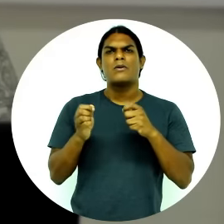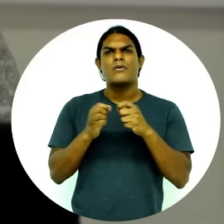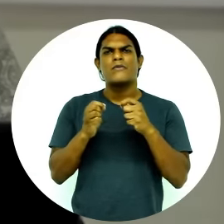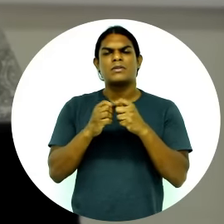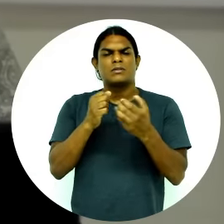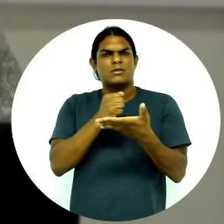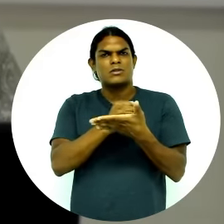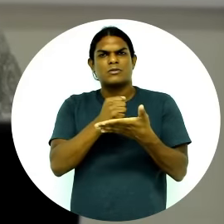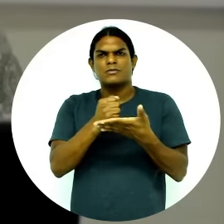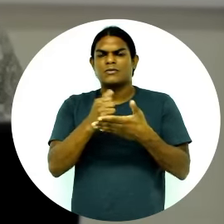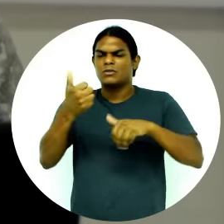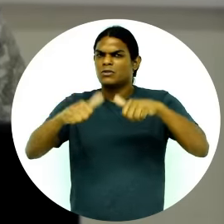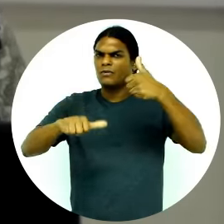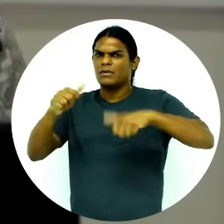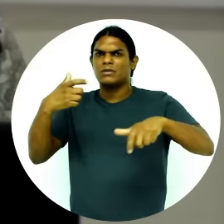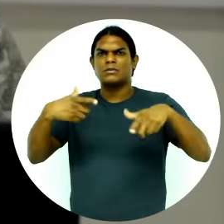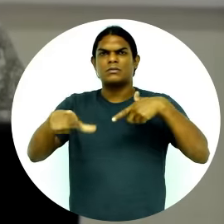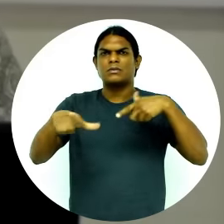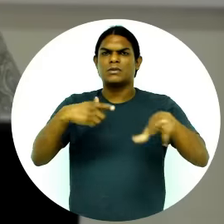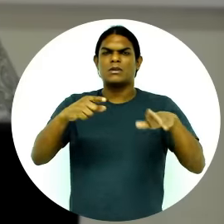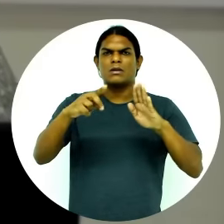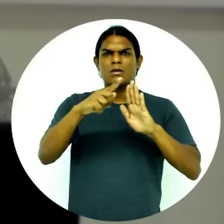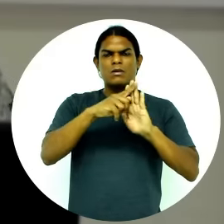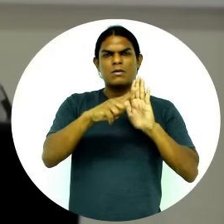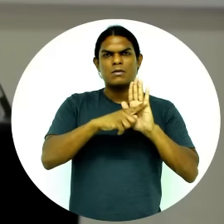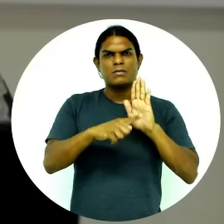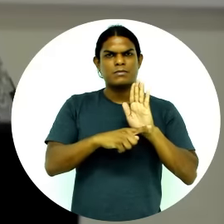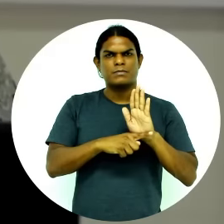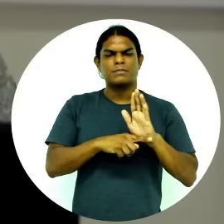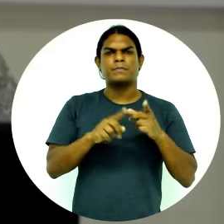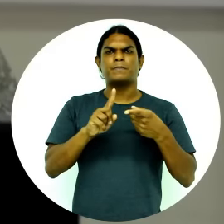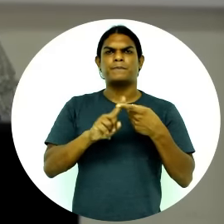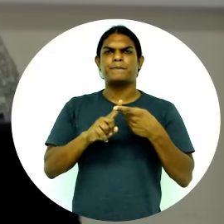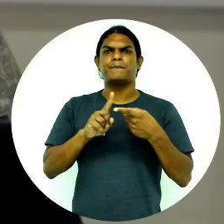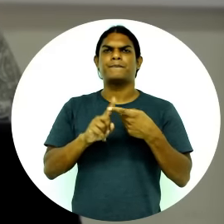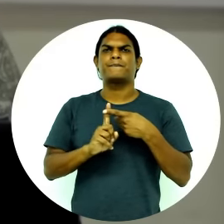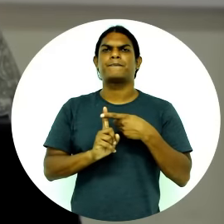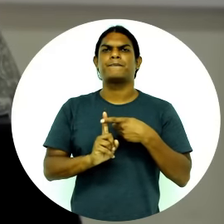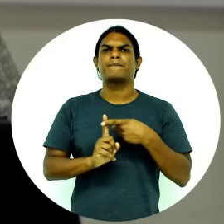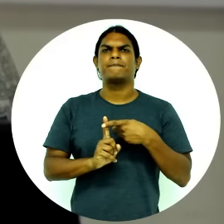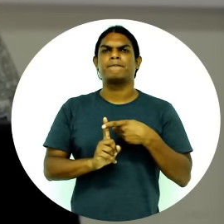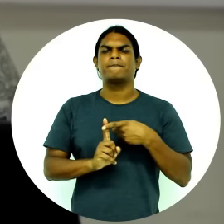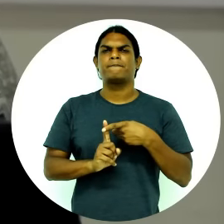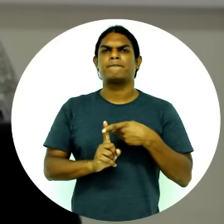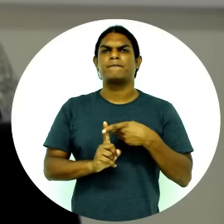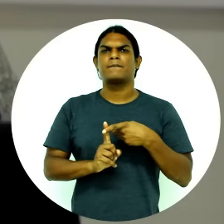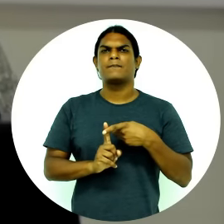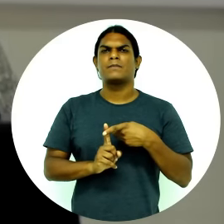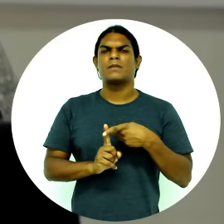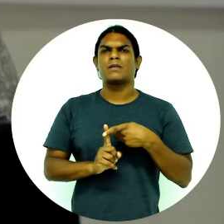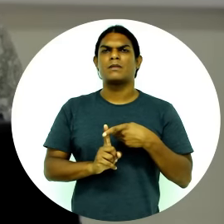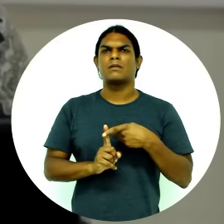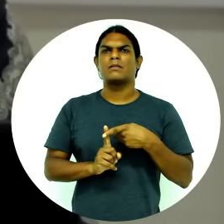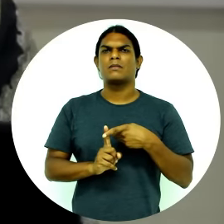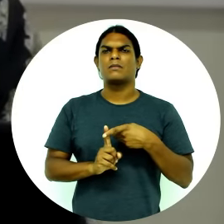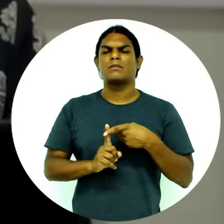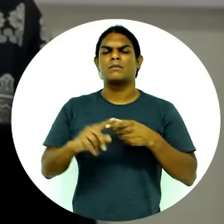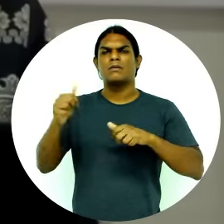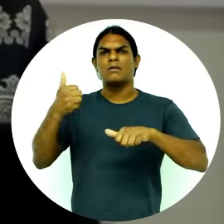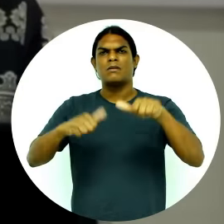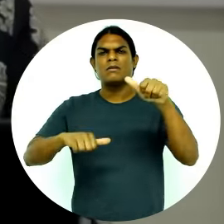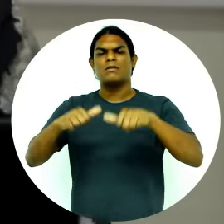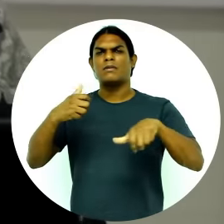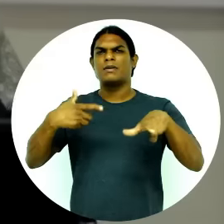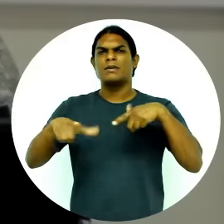de avaliação ocorra de forma produtiva. O sétimo é a avaliação feita pelo próprio órgão